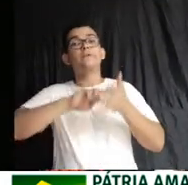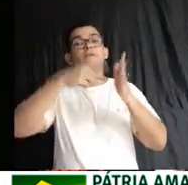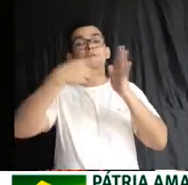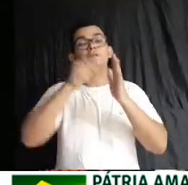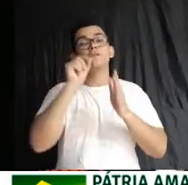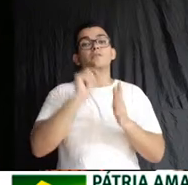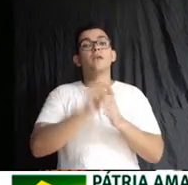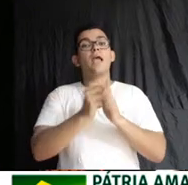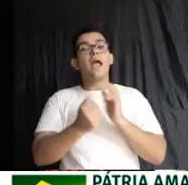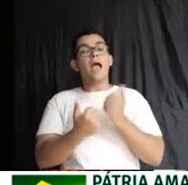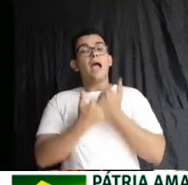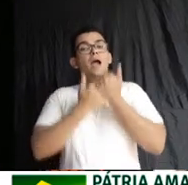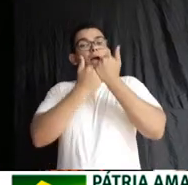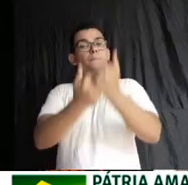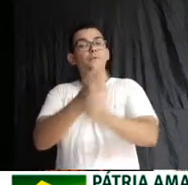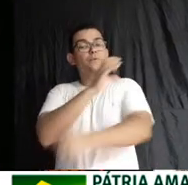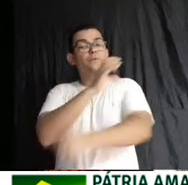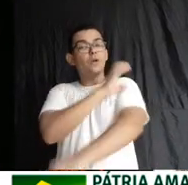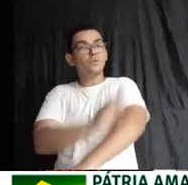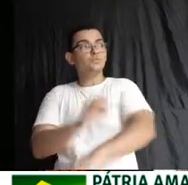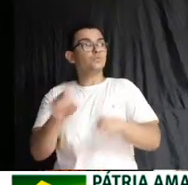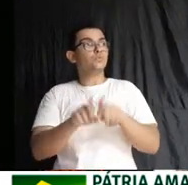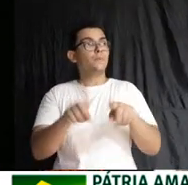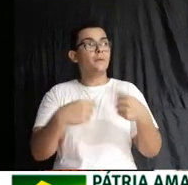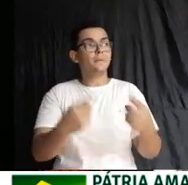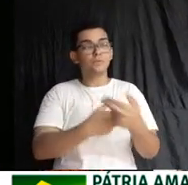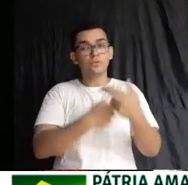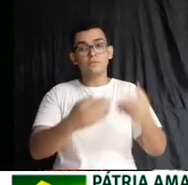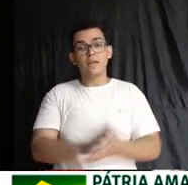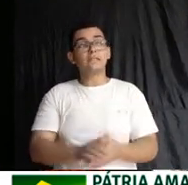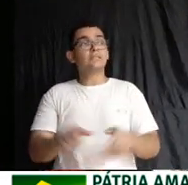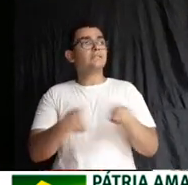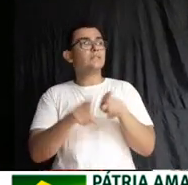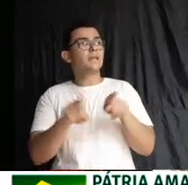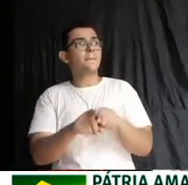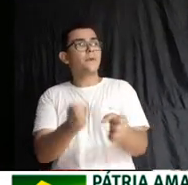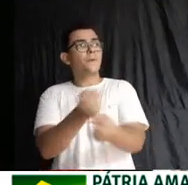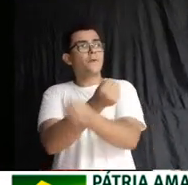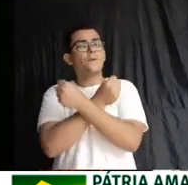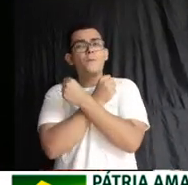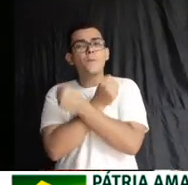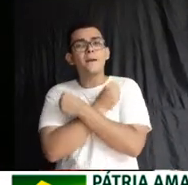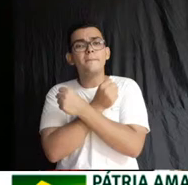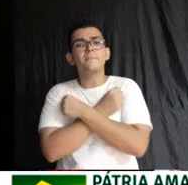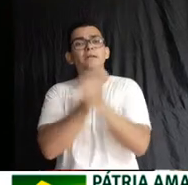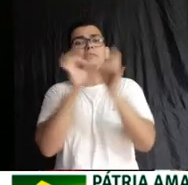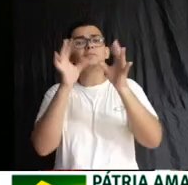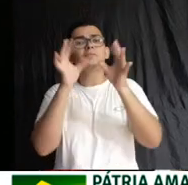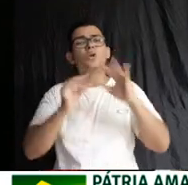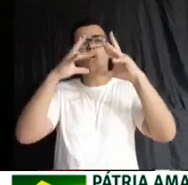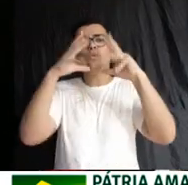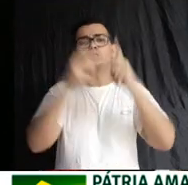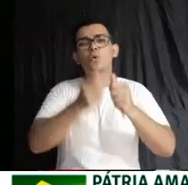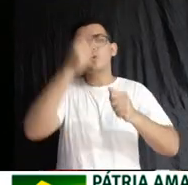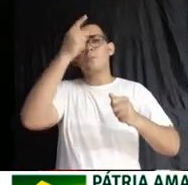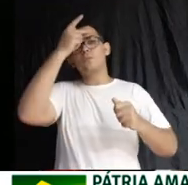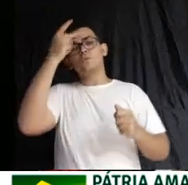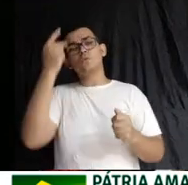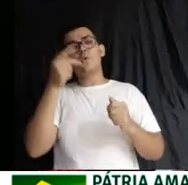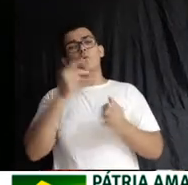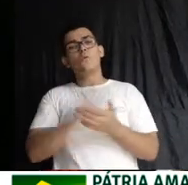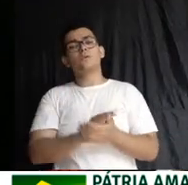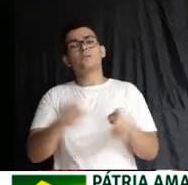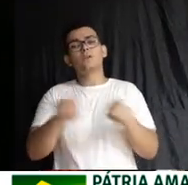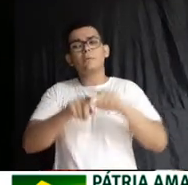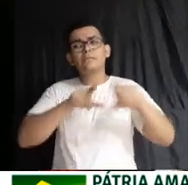Emergencial à Cultura. Mandando um especial aqui, aquele abraço, também agradecer a todos que estão aí